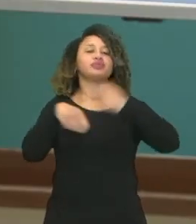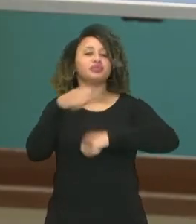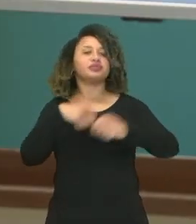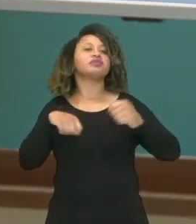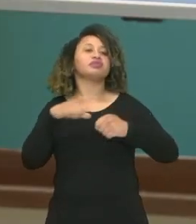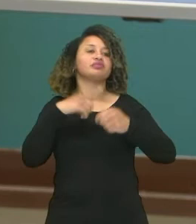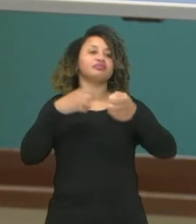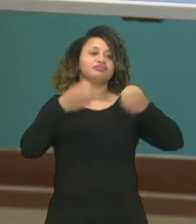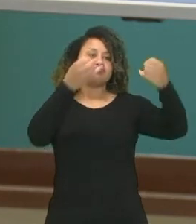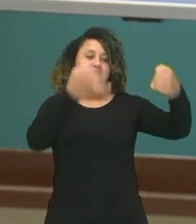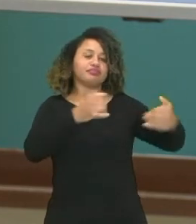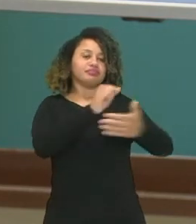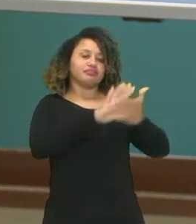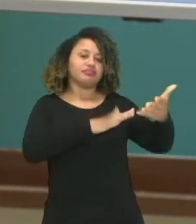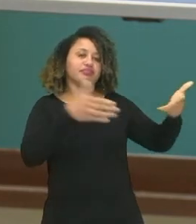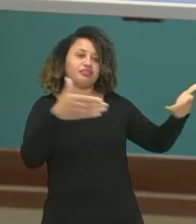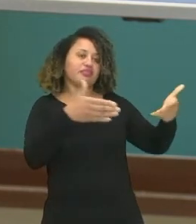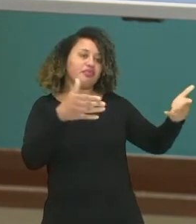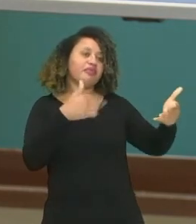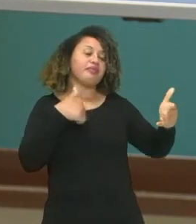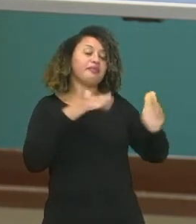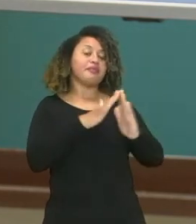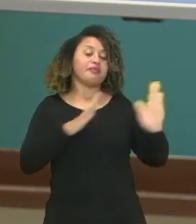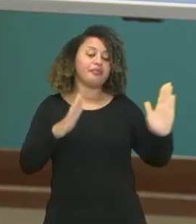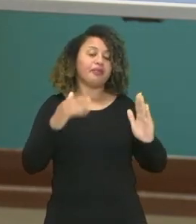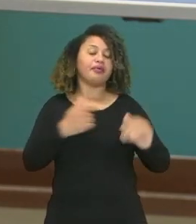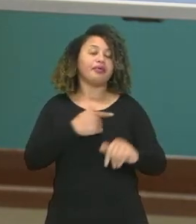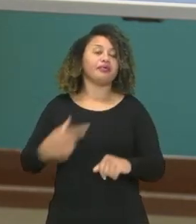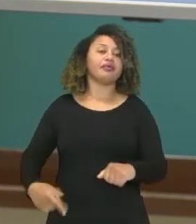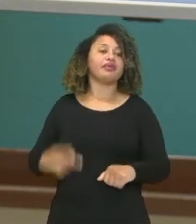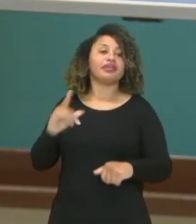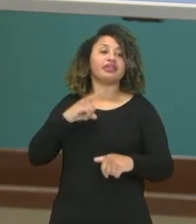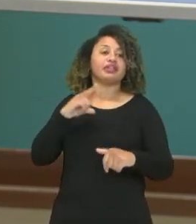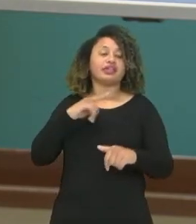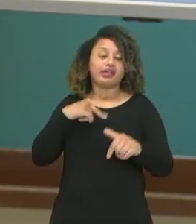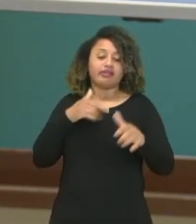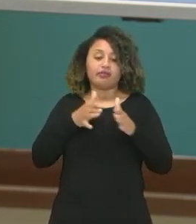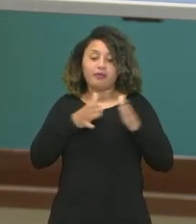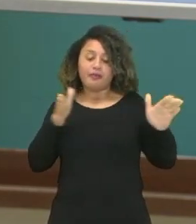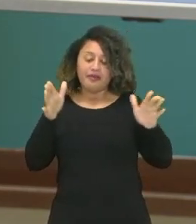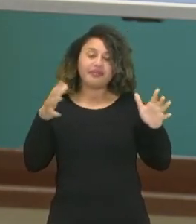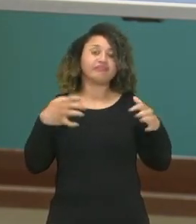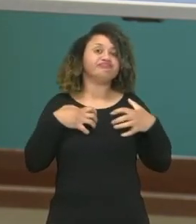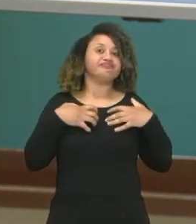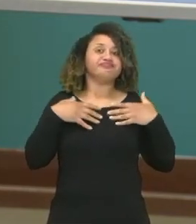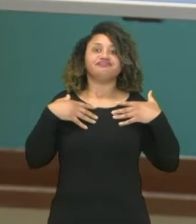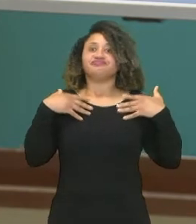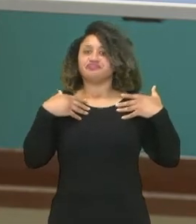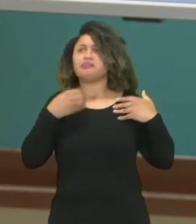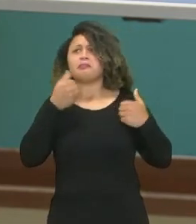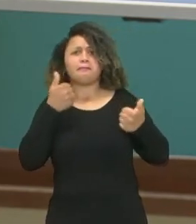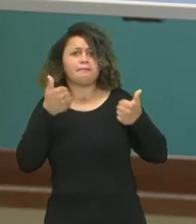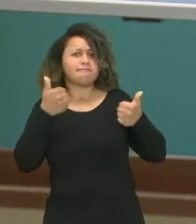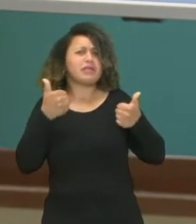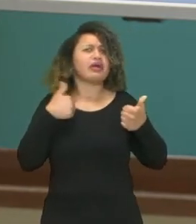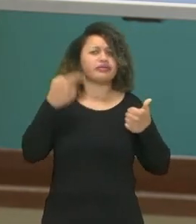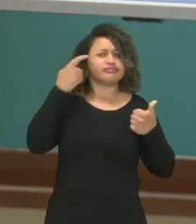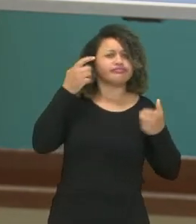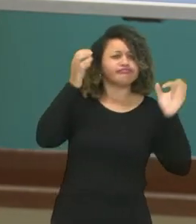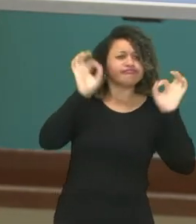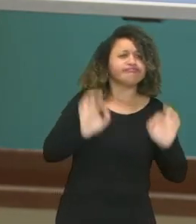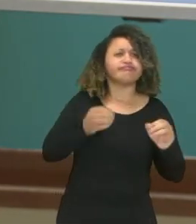acabamos de falar no exercício, no governo do Juscelino, ele criou um clima de otimismo, ele gerou muitos empregos,